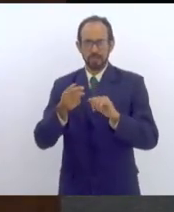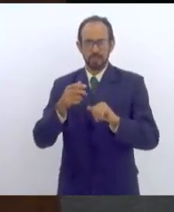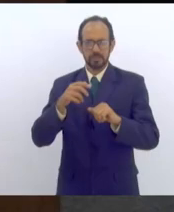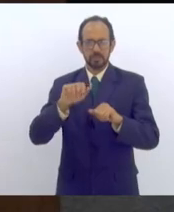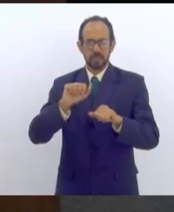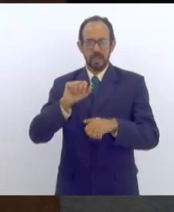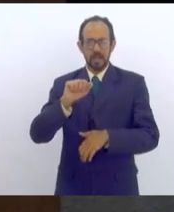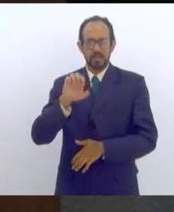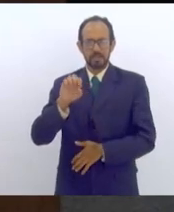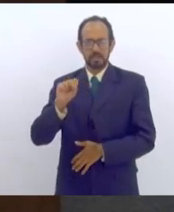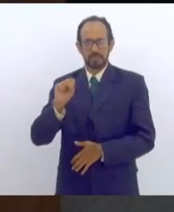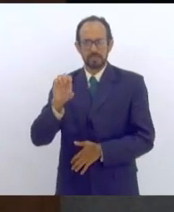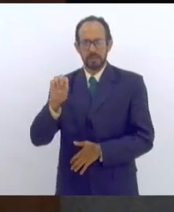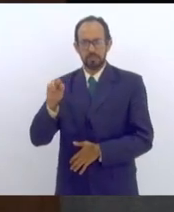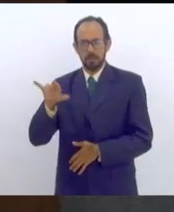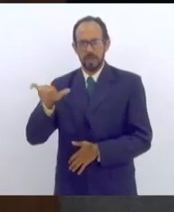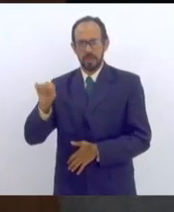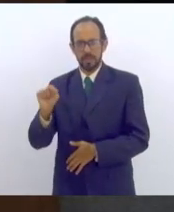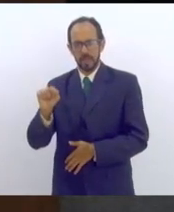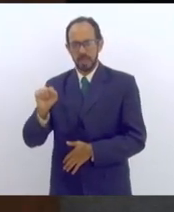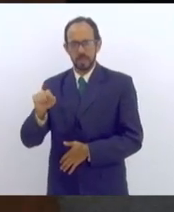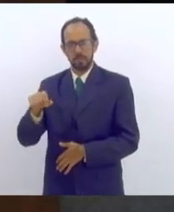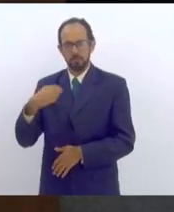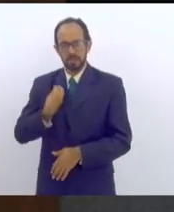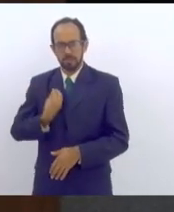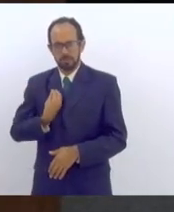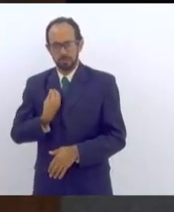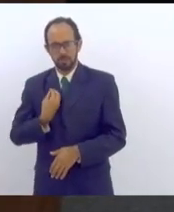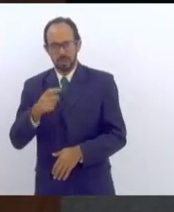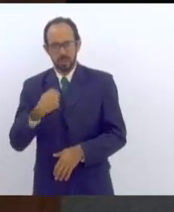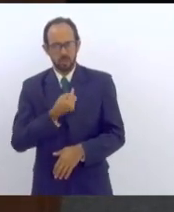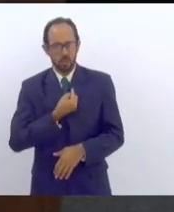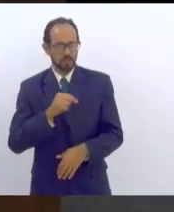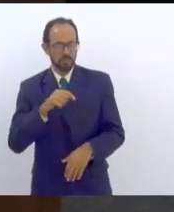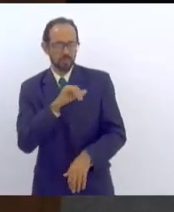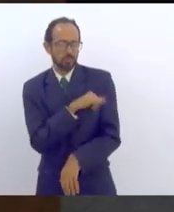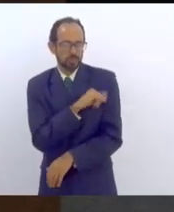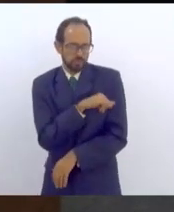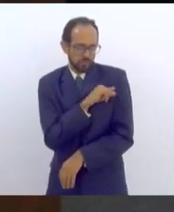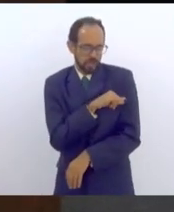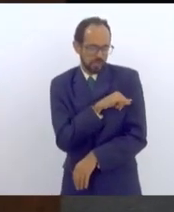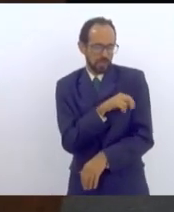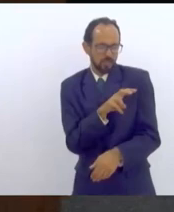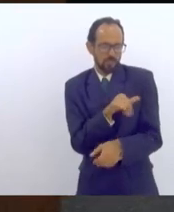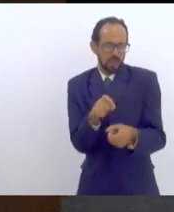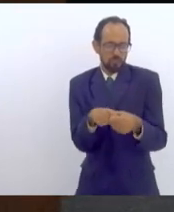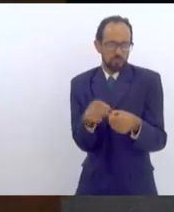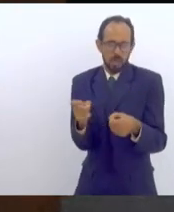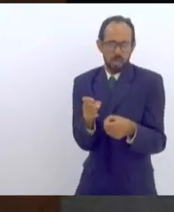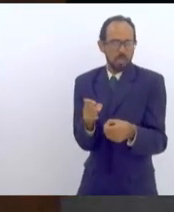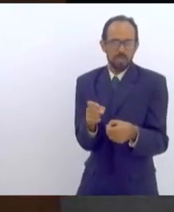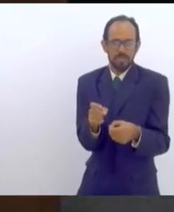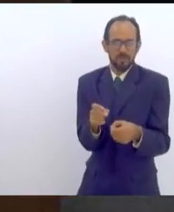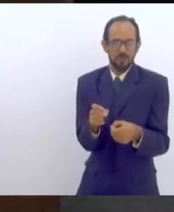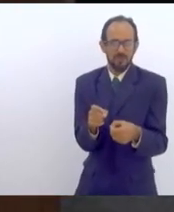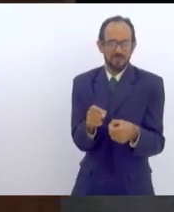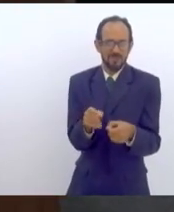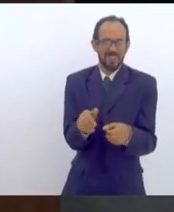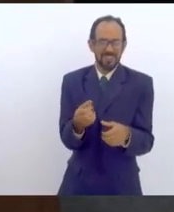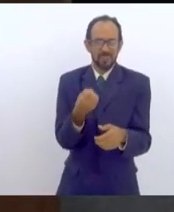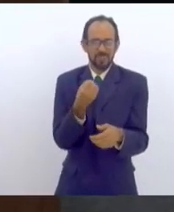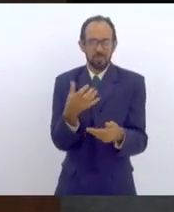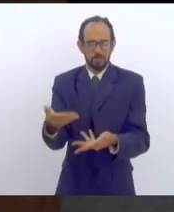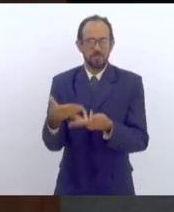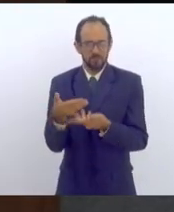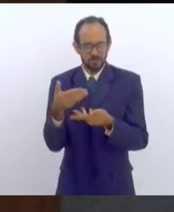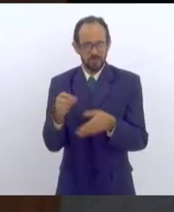todas elas fazem parte. E a nossa do Rio de Janeiro, de forma alguma, ficará de fora. Então, saudada, boas-vindas a todos